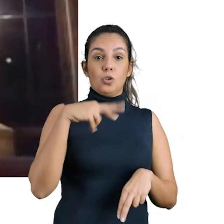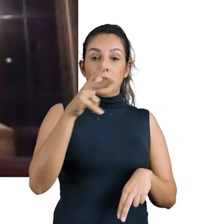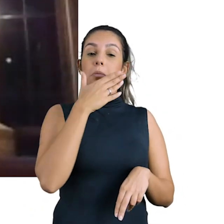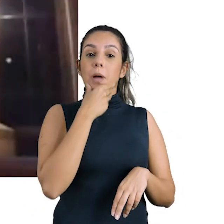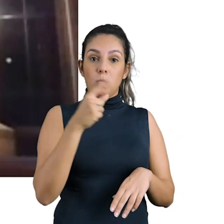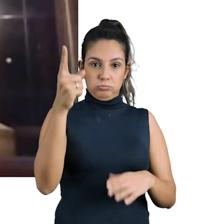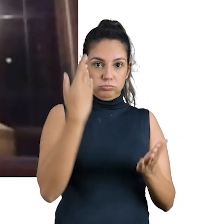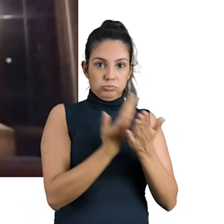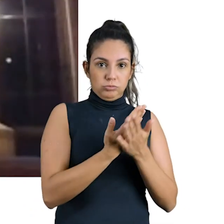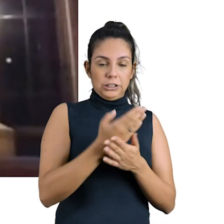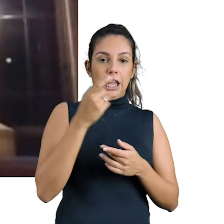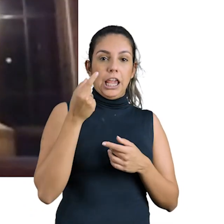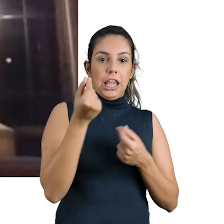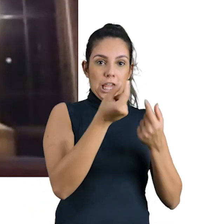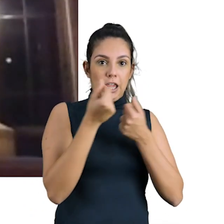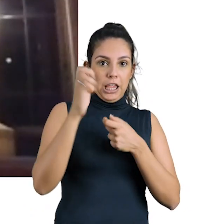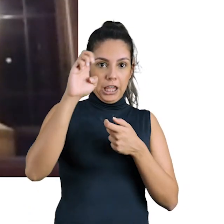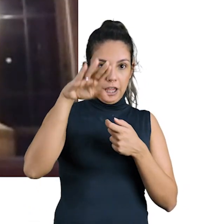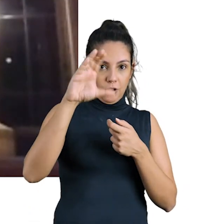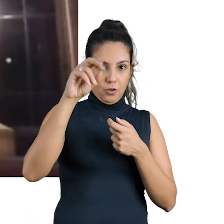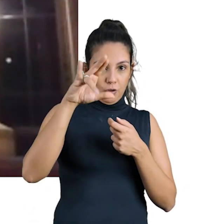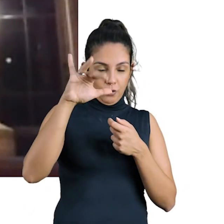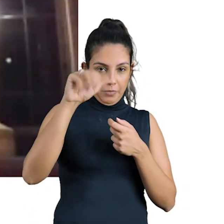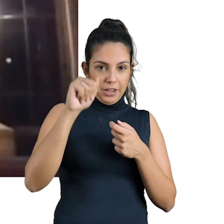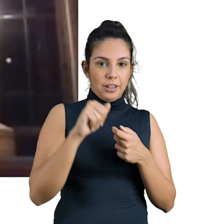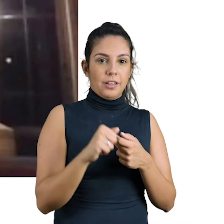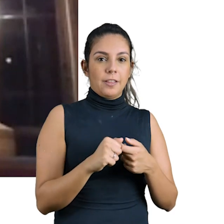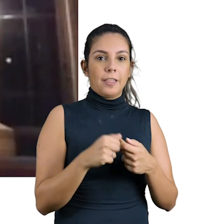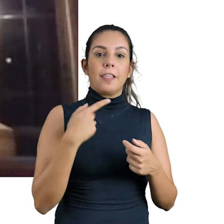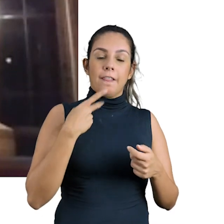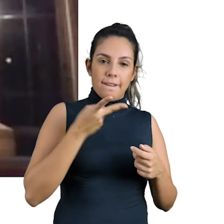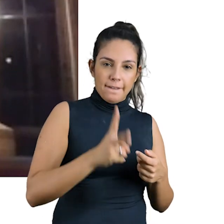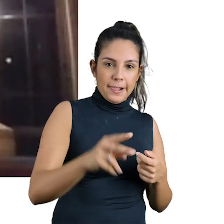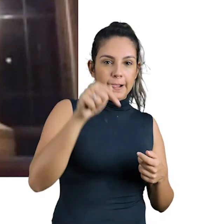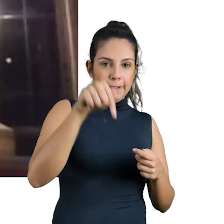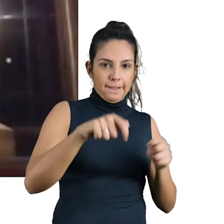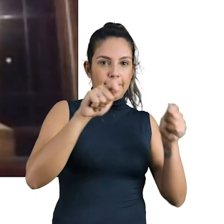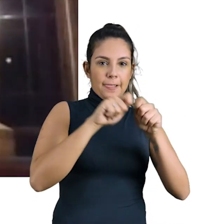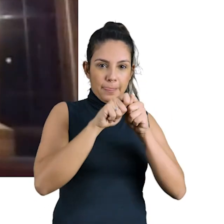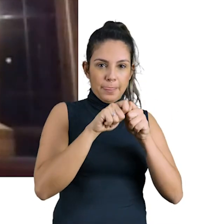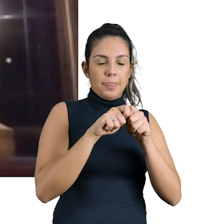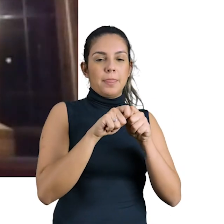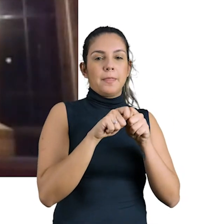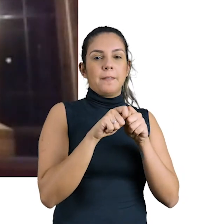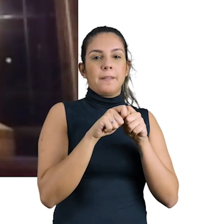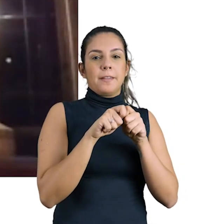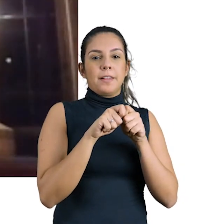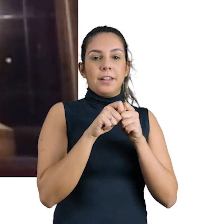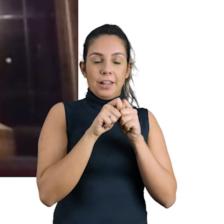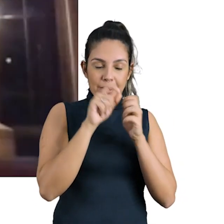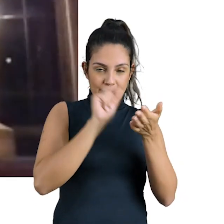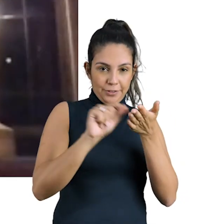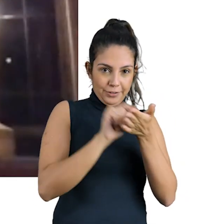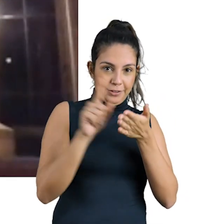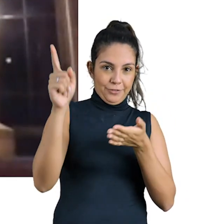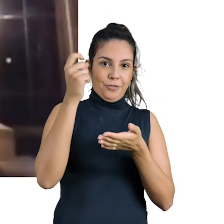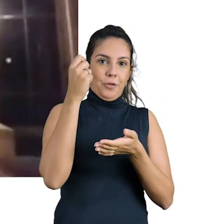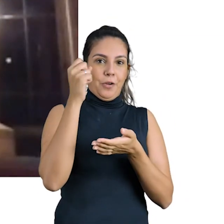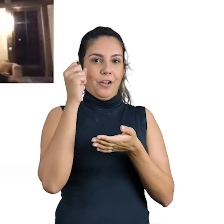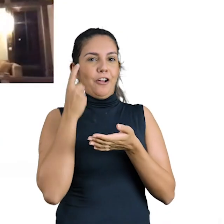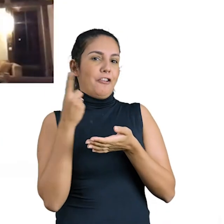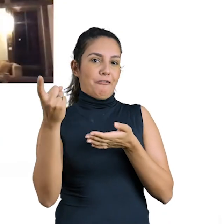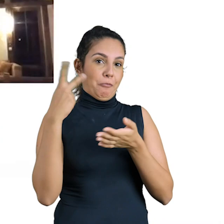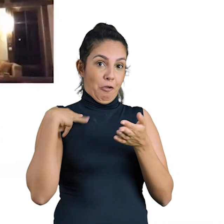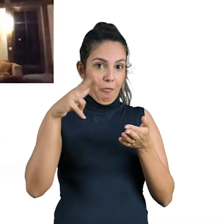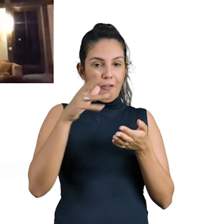geral a gente erra, né? Eu tenho um irmão economista e eu sempre brinco com ele. É por isso que eu continuo aqui